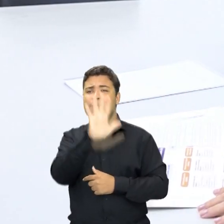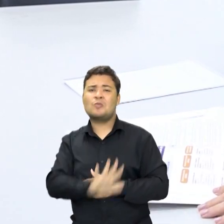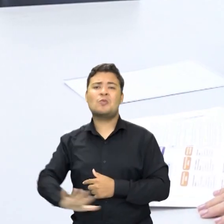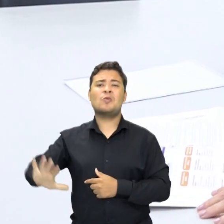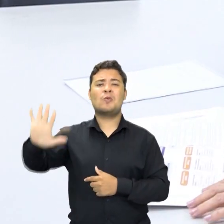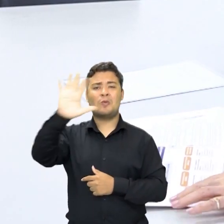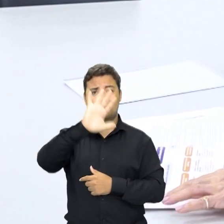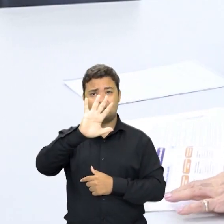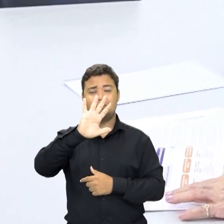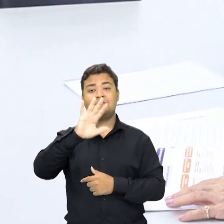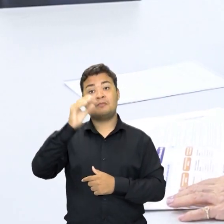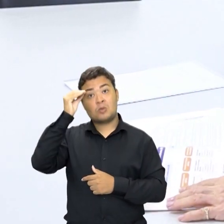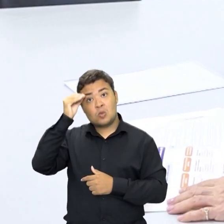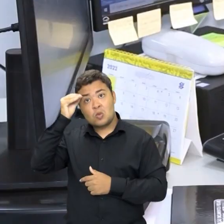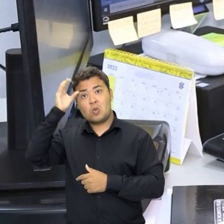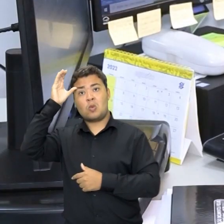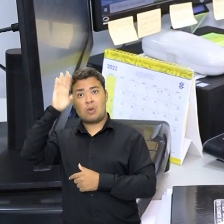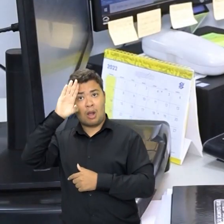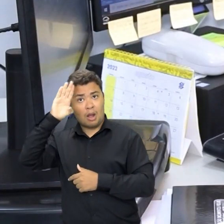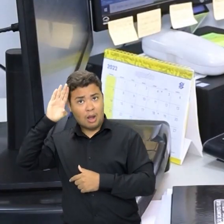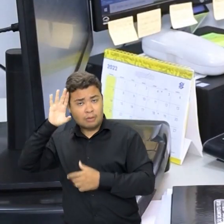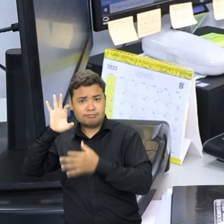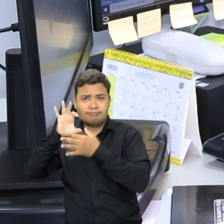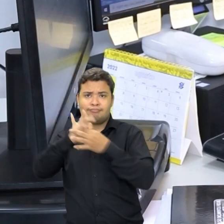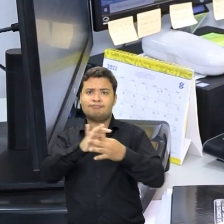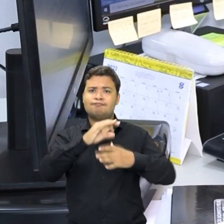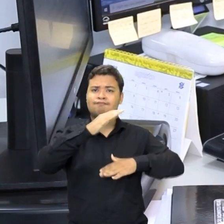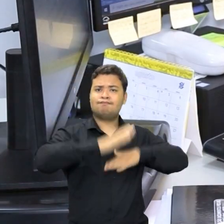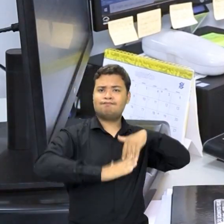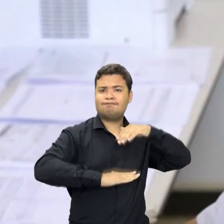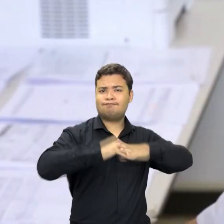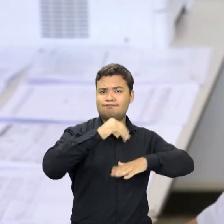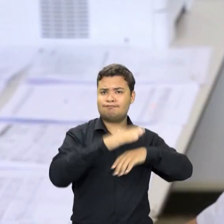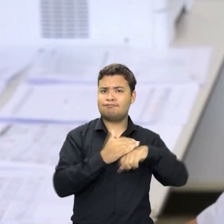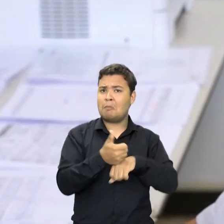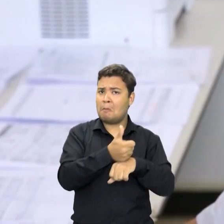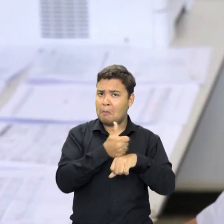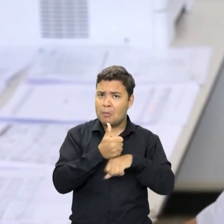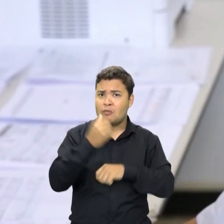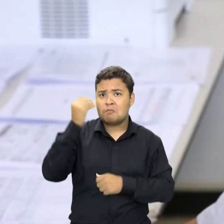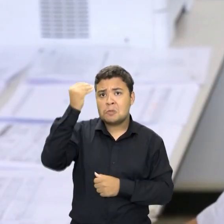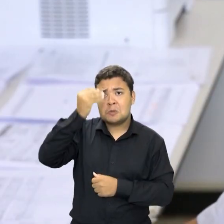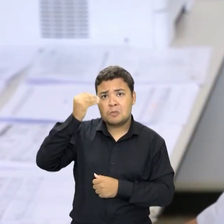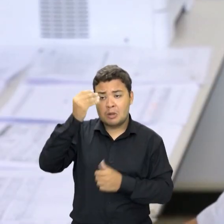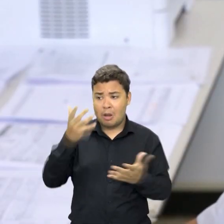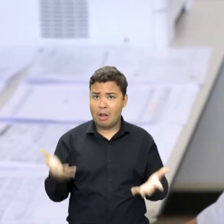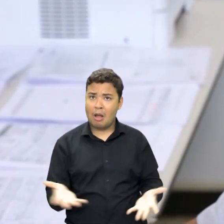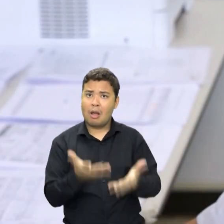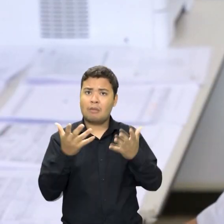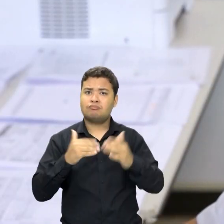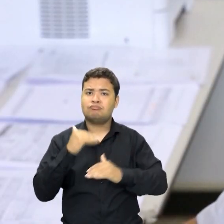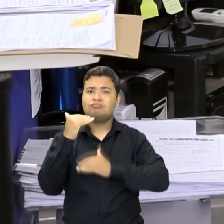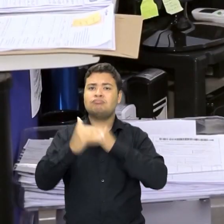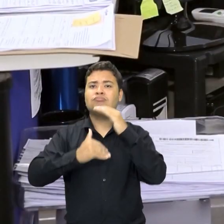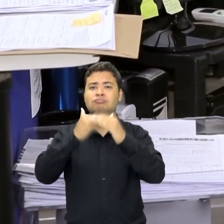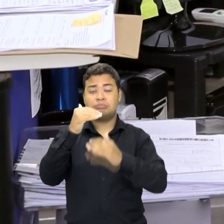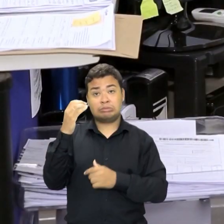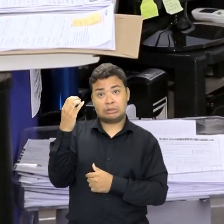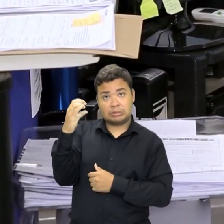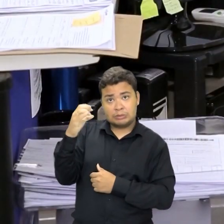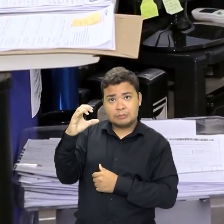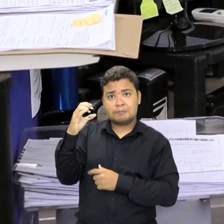e tecnológicas nacionais, conectando o conhecimento acadêmico à experiência profissional para a promoção do